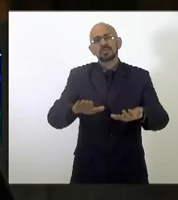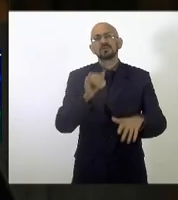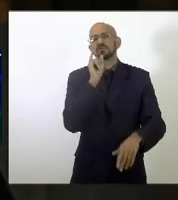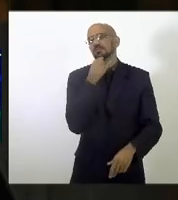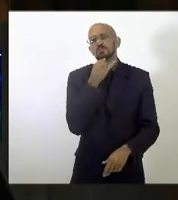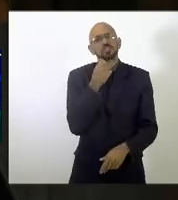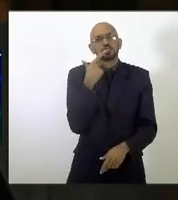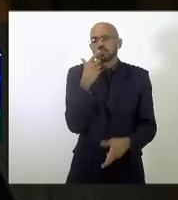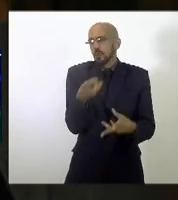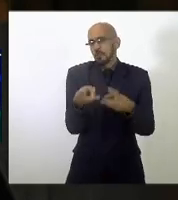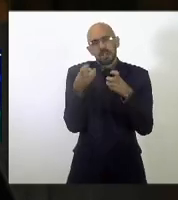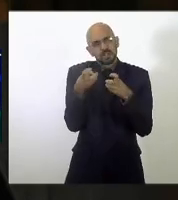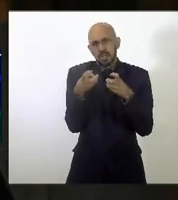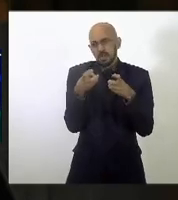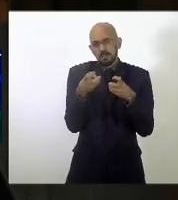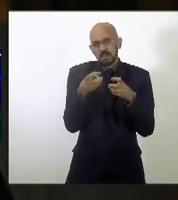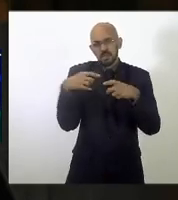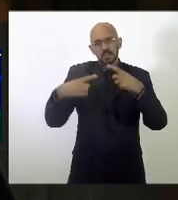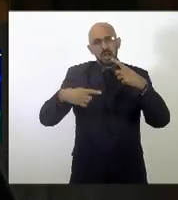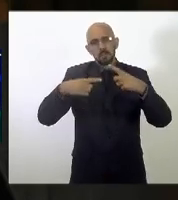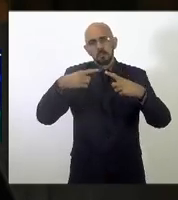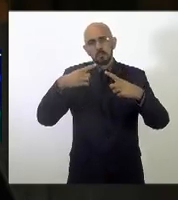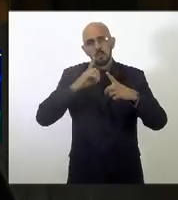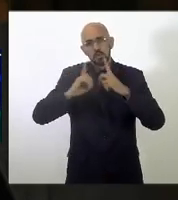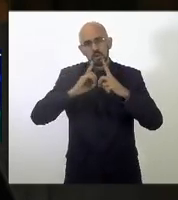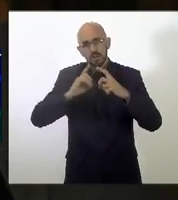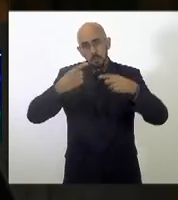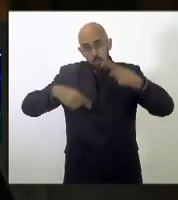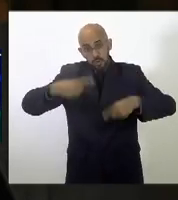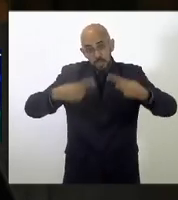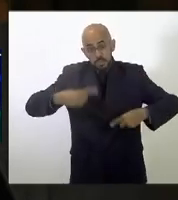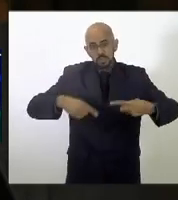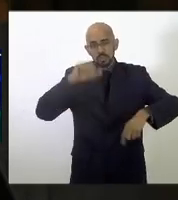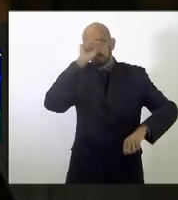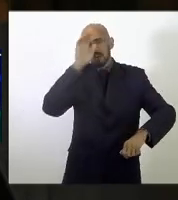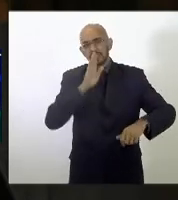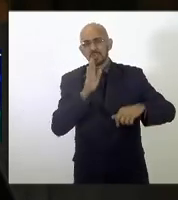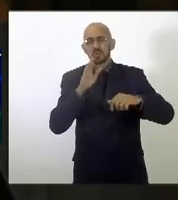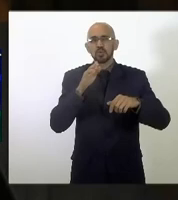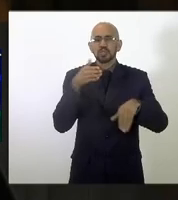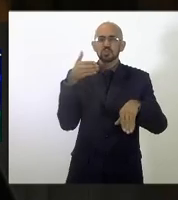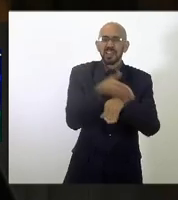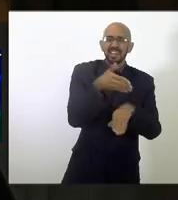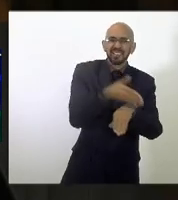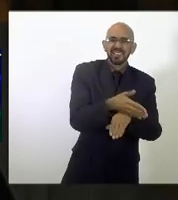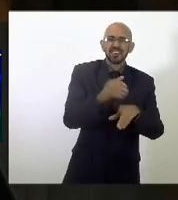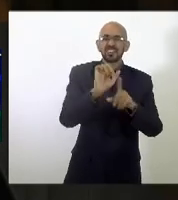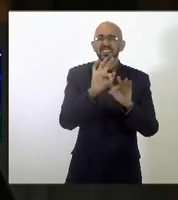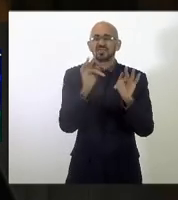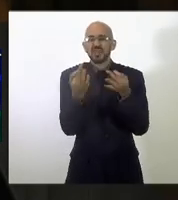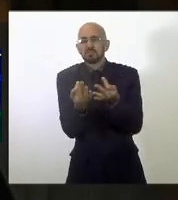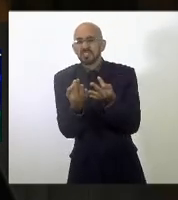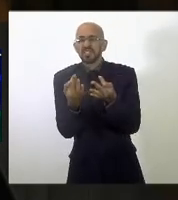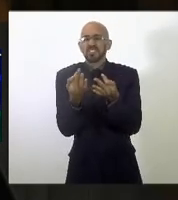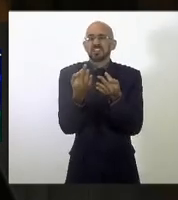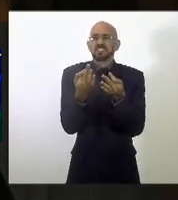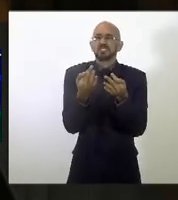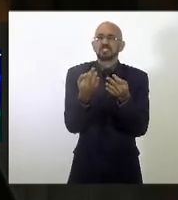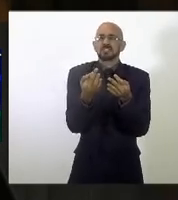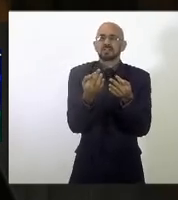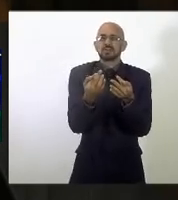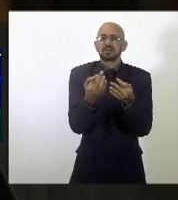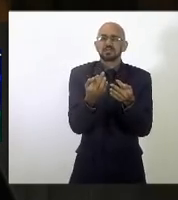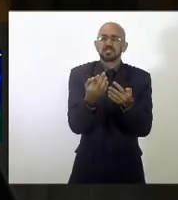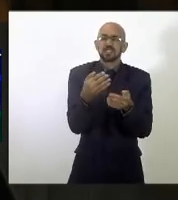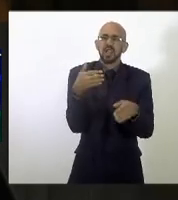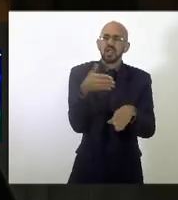isso na política no Brasil, e isso está chegando nas famílias, isso está chegando de uma forma,